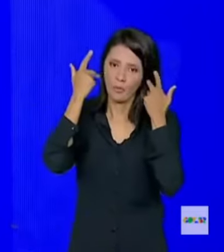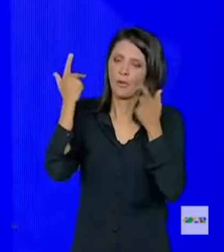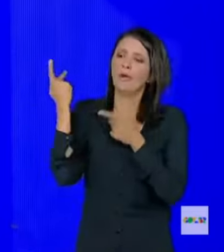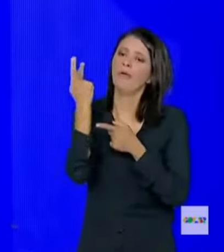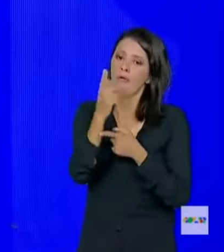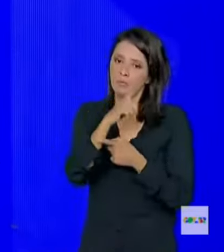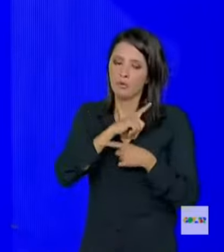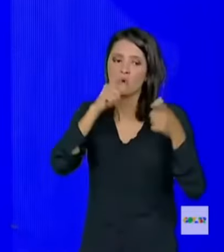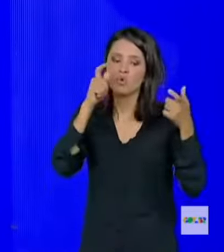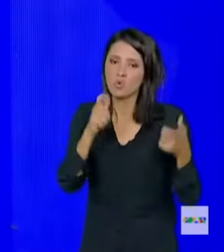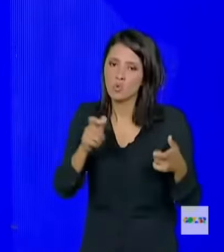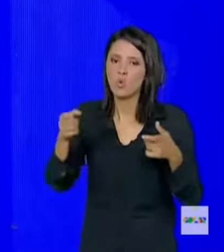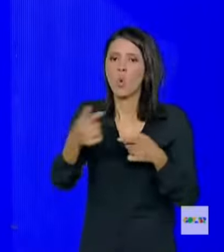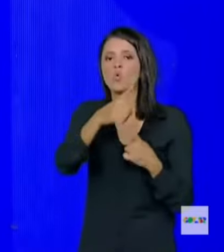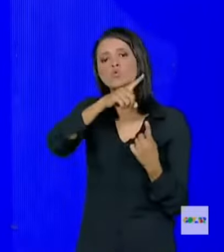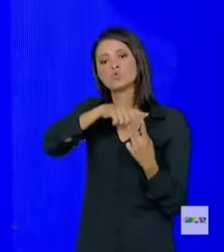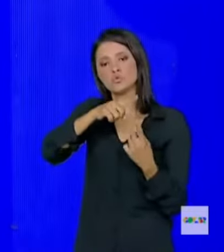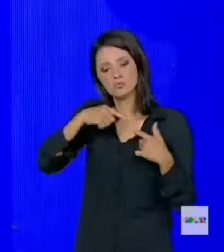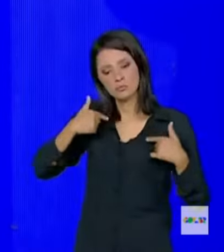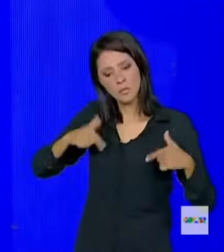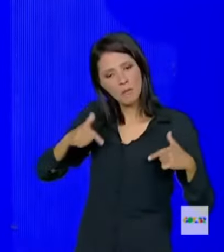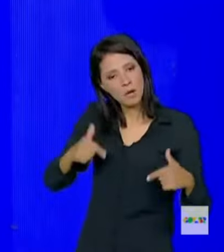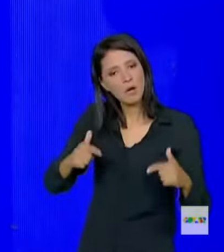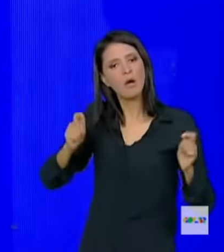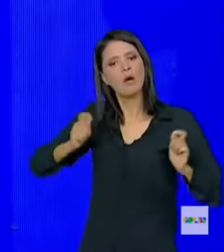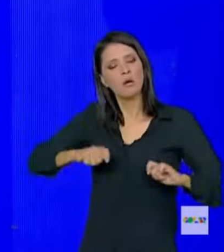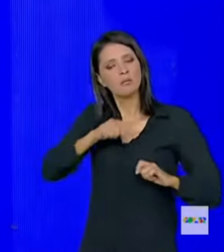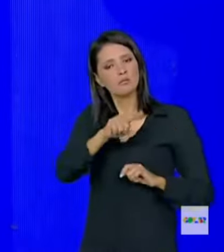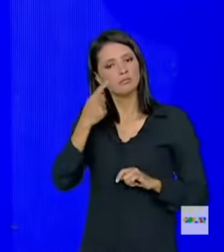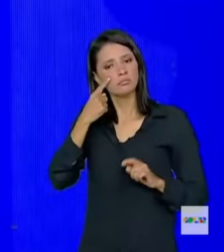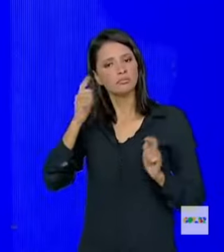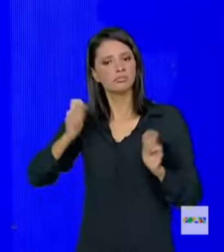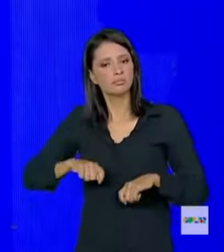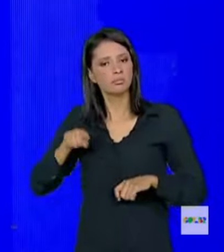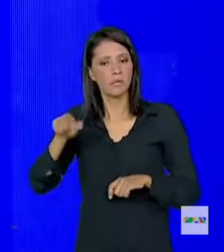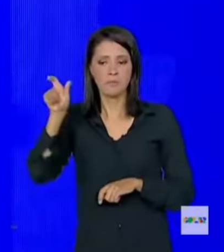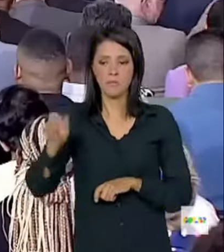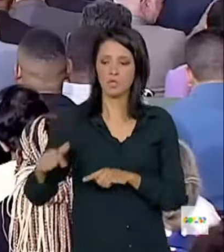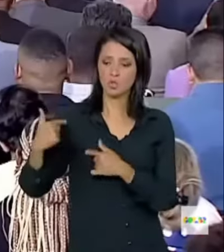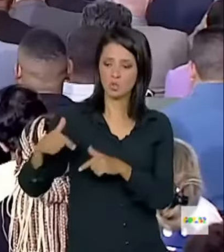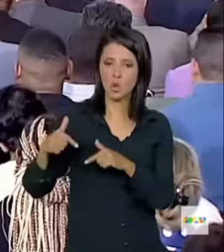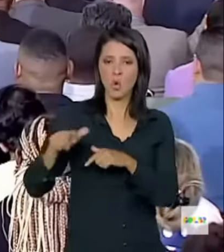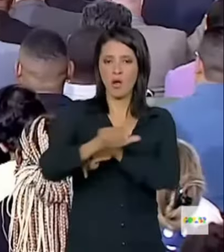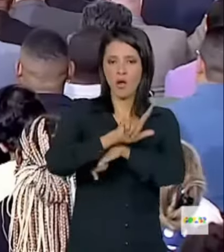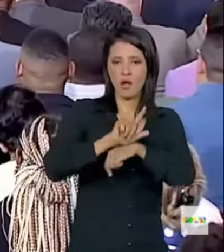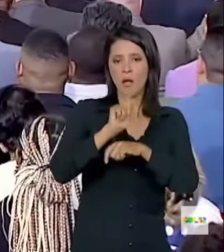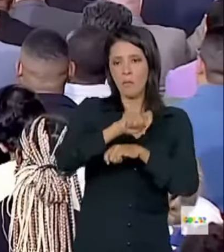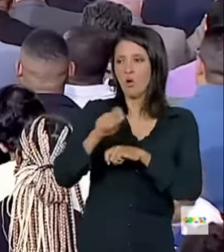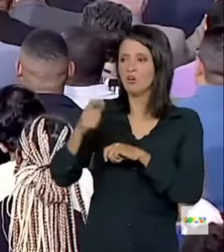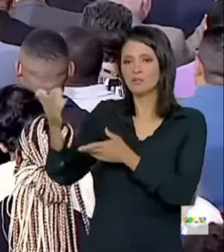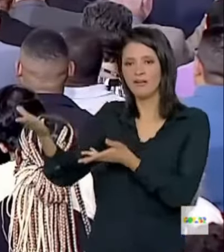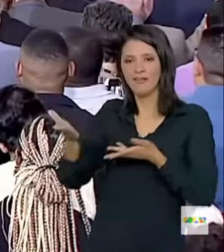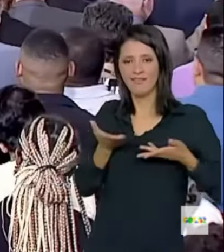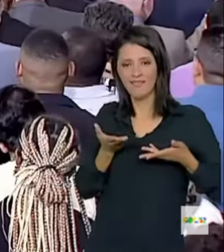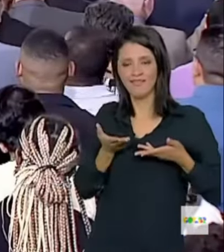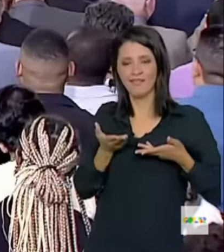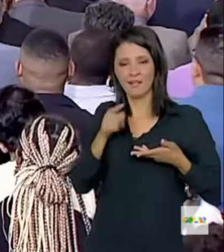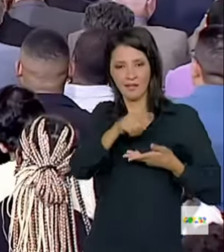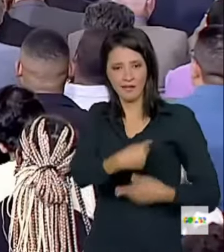procure uma nova modalidade de trabalho em que você permita que o trabalhador do comércio pode atender. Mas isso não